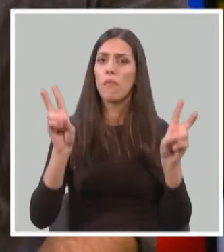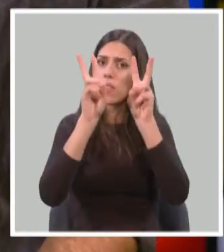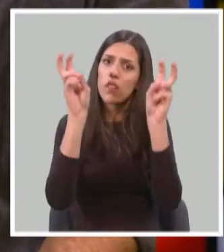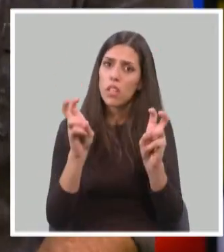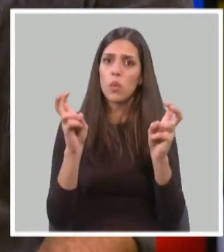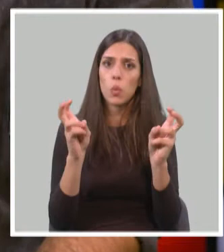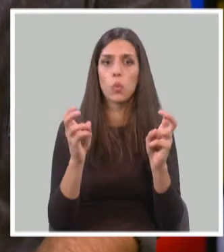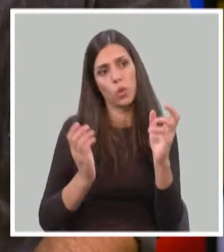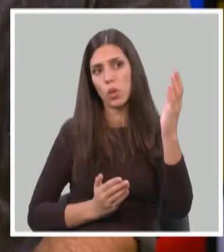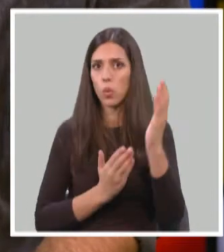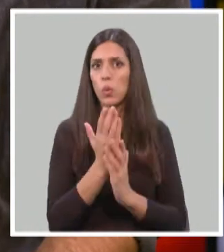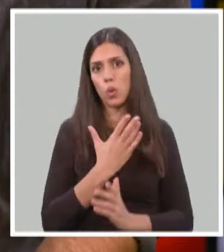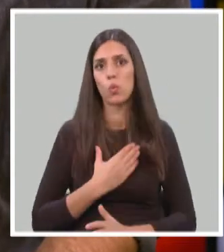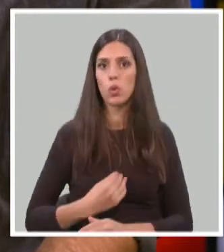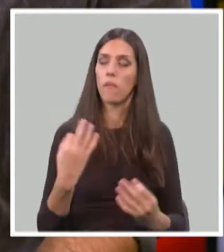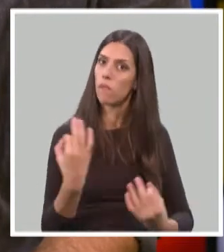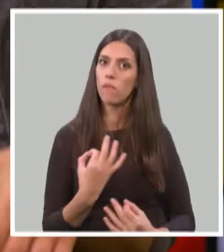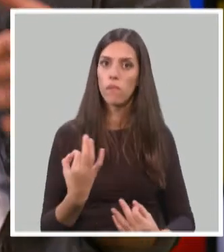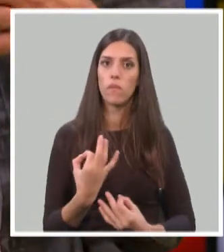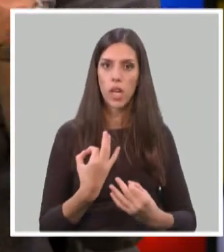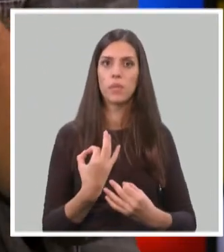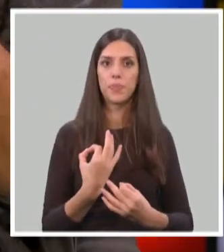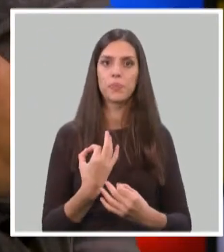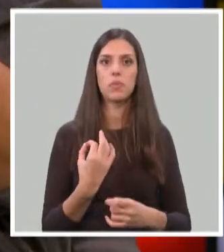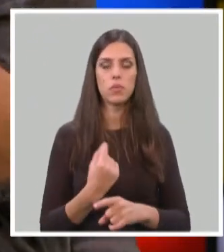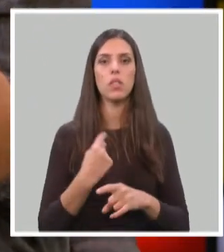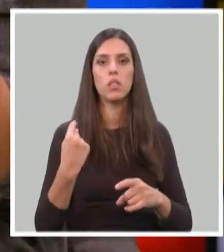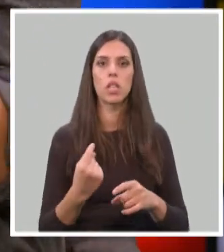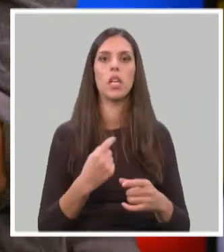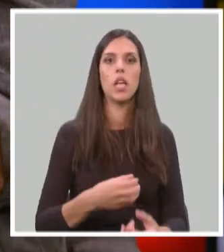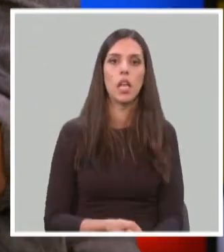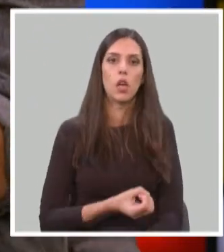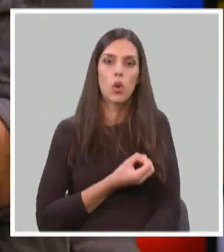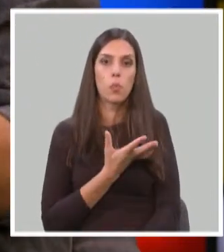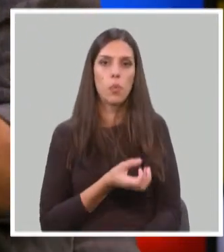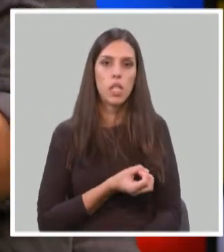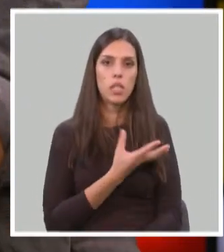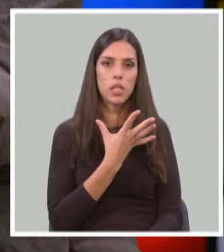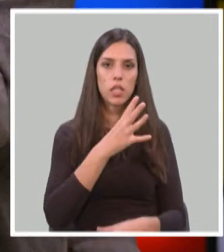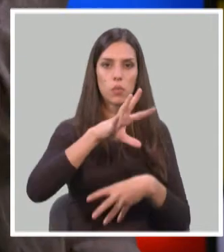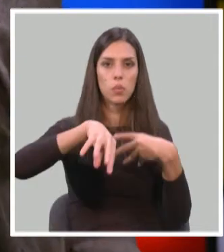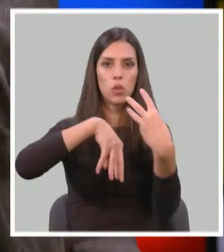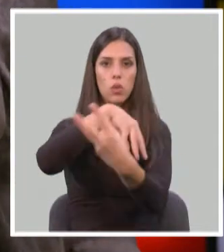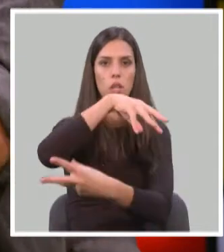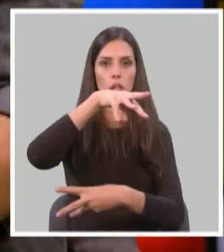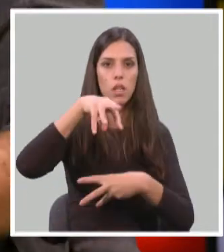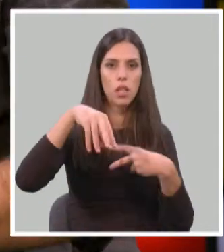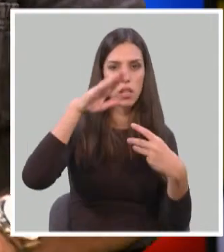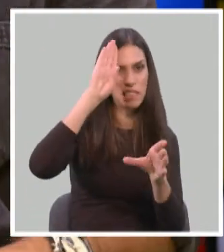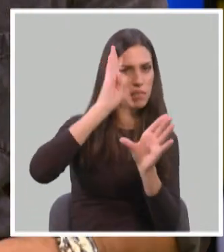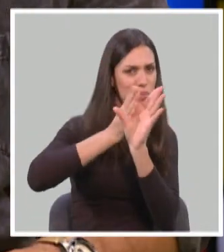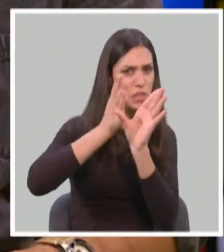muito desse título e ainda gosto porque tem uma mistura de romântico e de